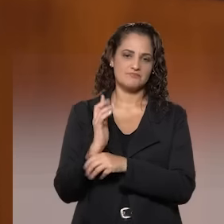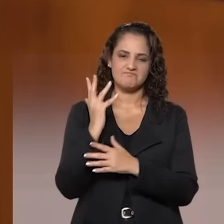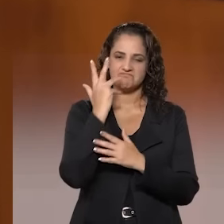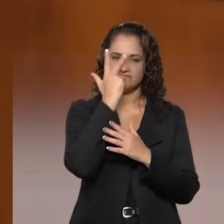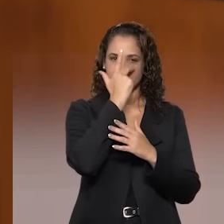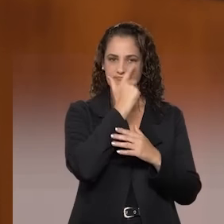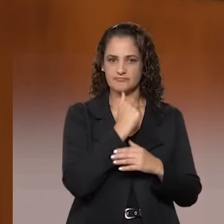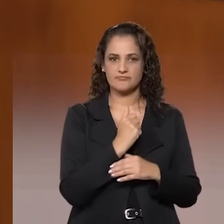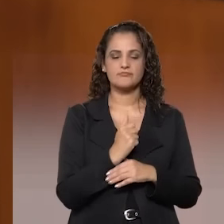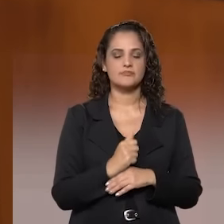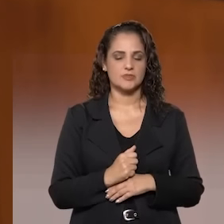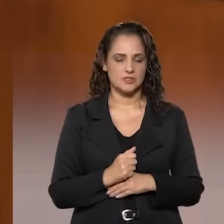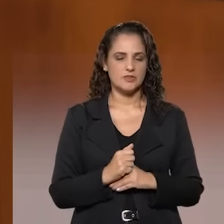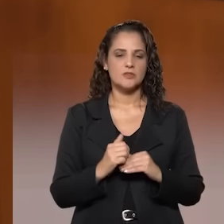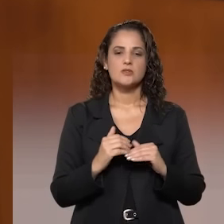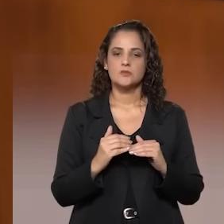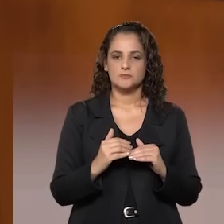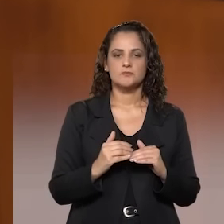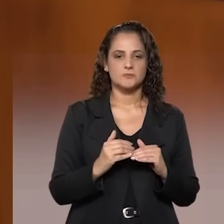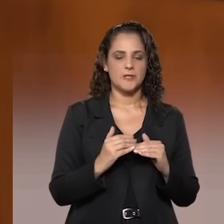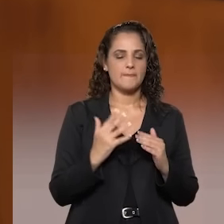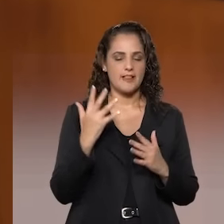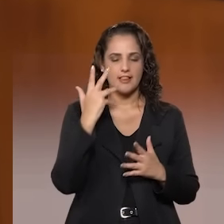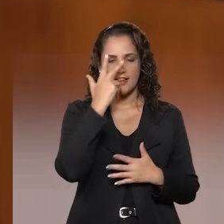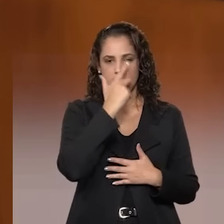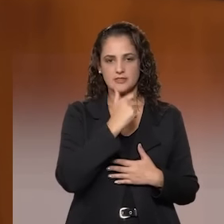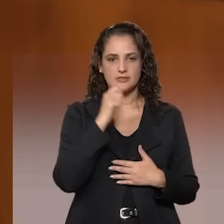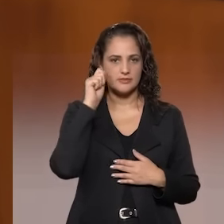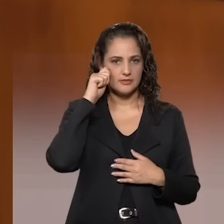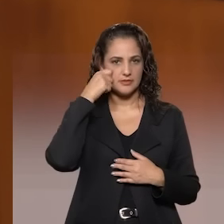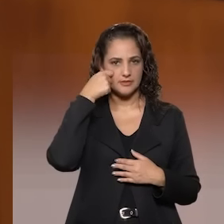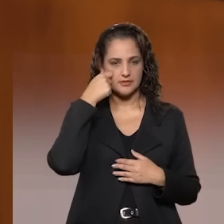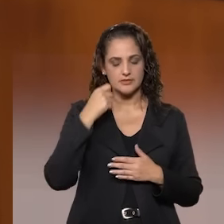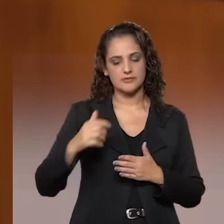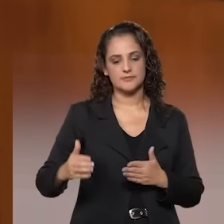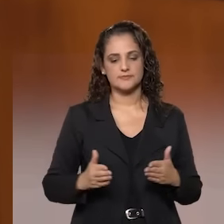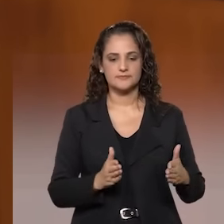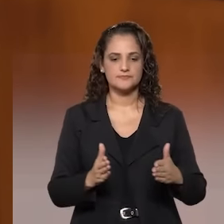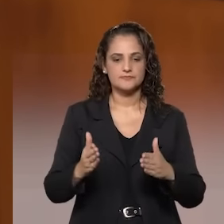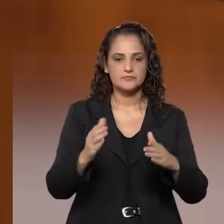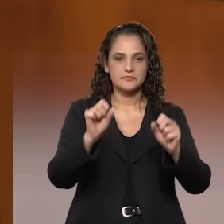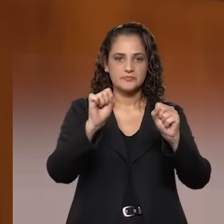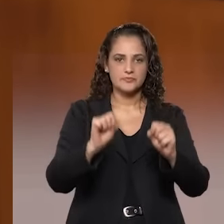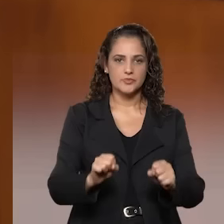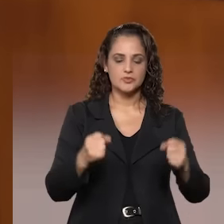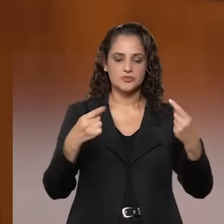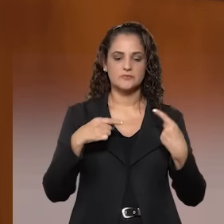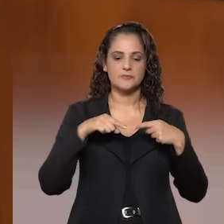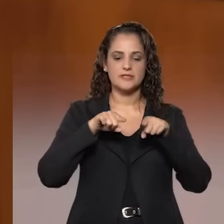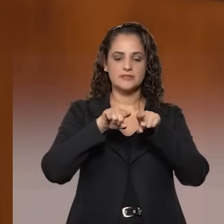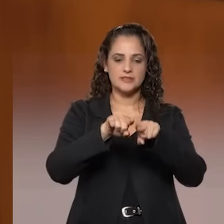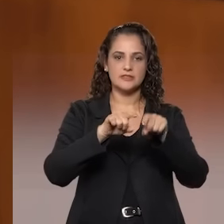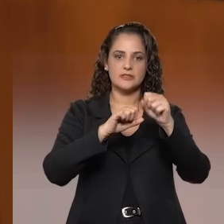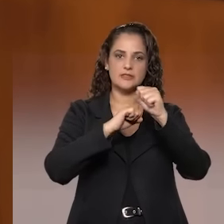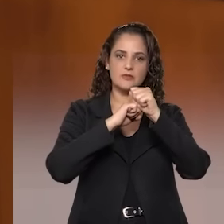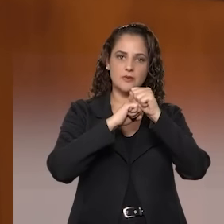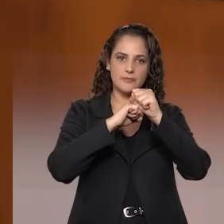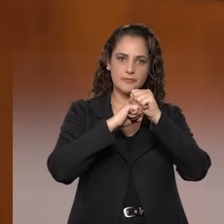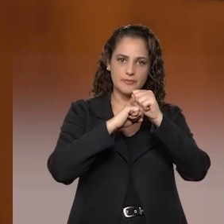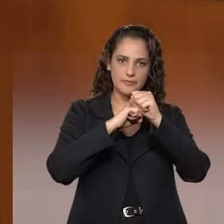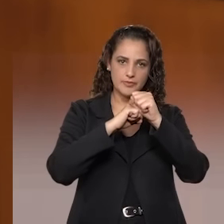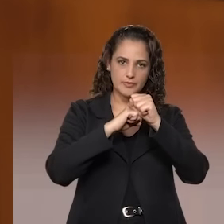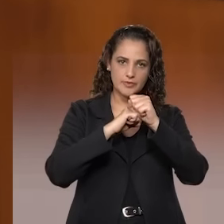e também nessa trajetória eu pude fazer parcerias e ter o apoio que foi muito importante da ONU